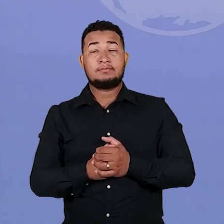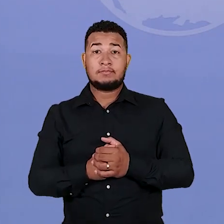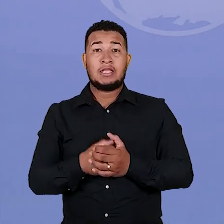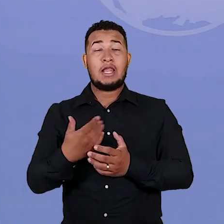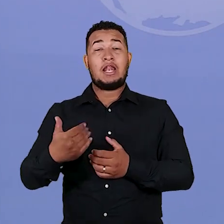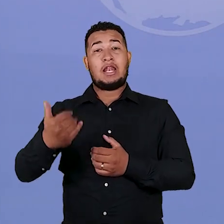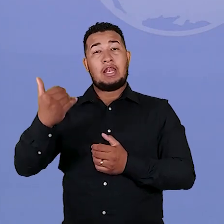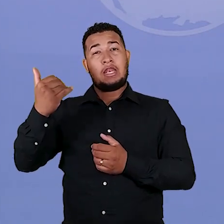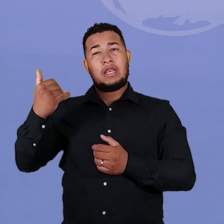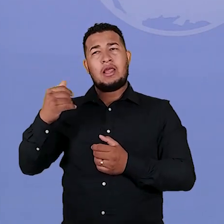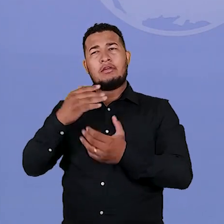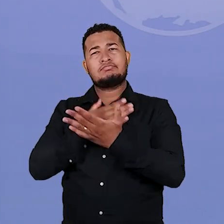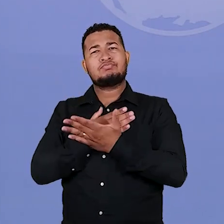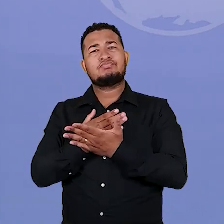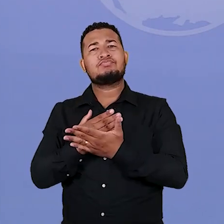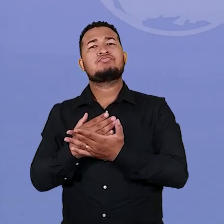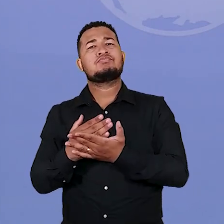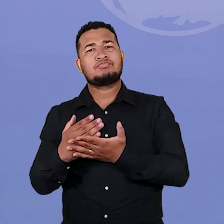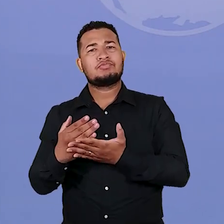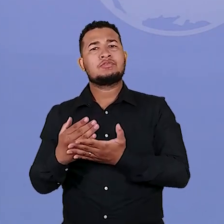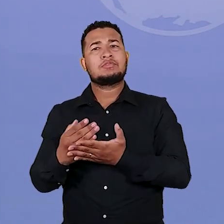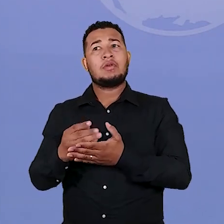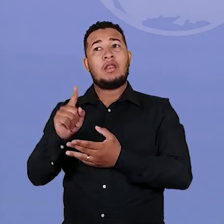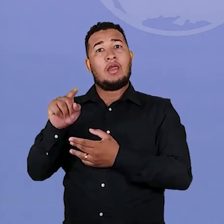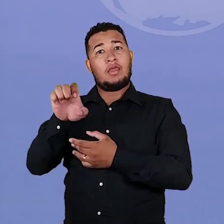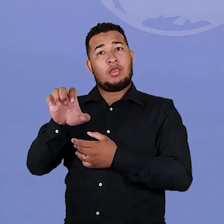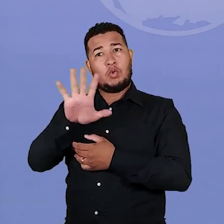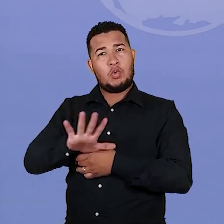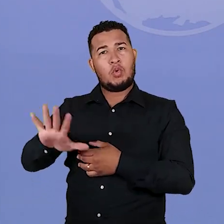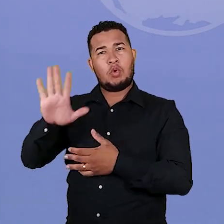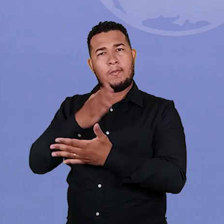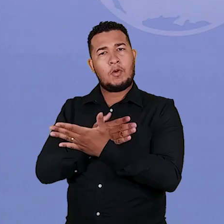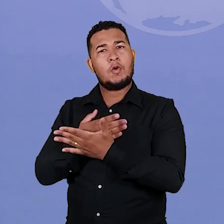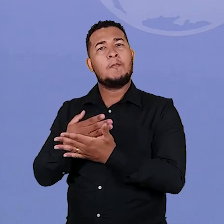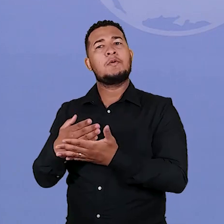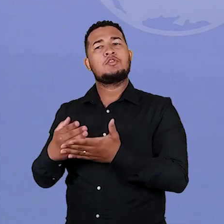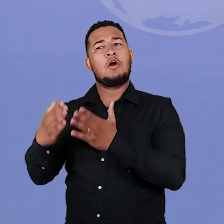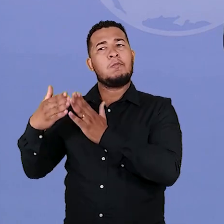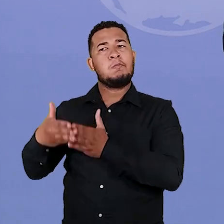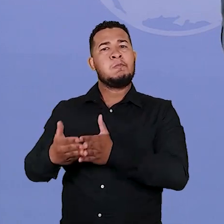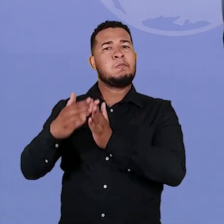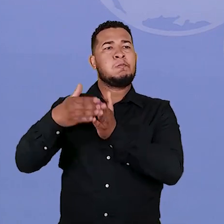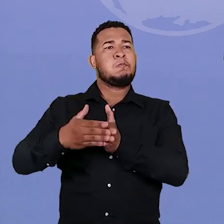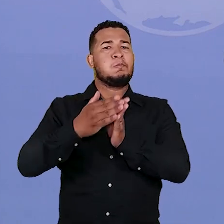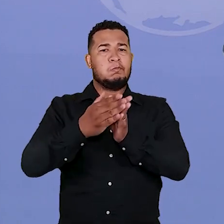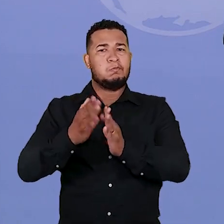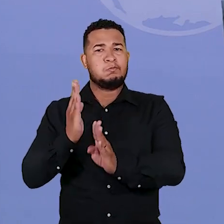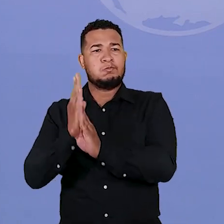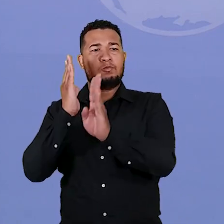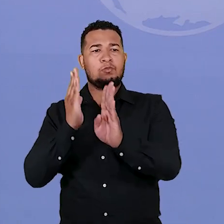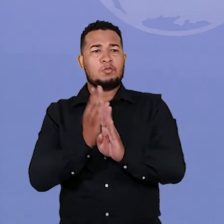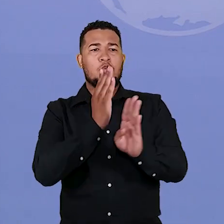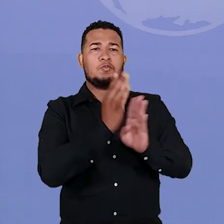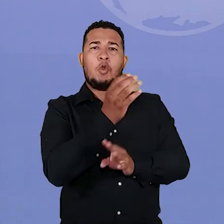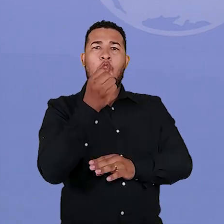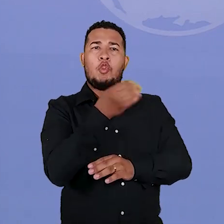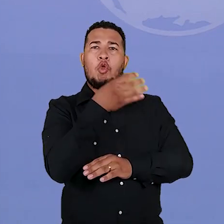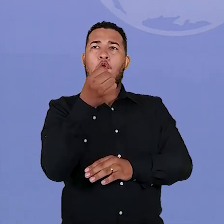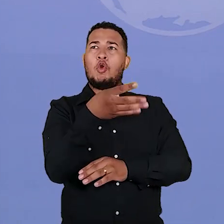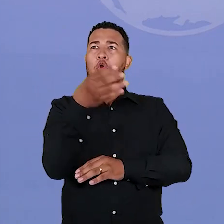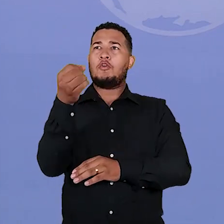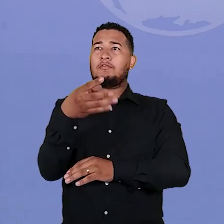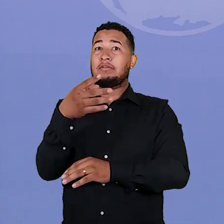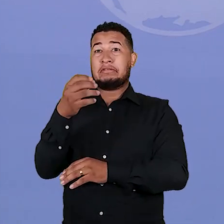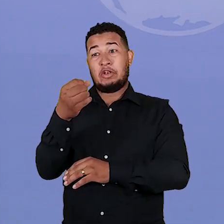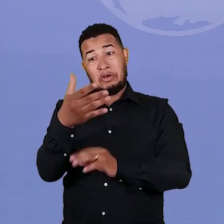Como que aconteceu isso? Geralmente, lá no início, quando a Europa começou as grandes navegações, aí